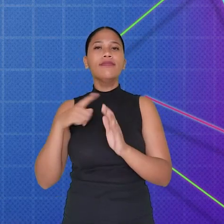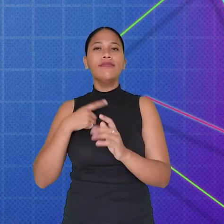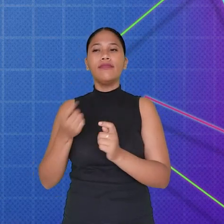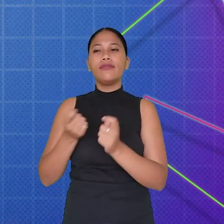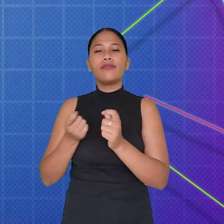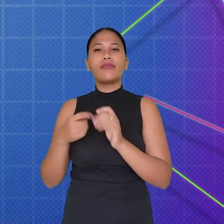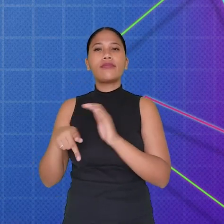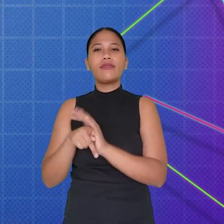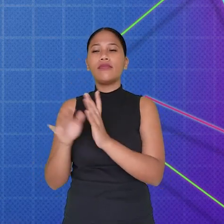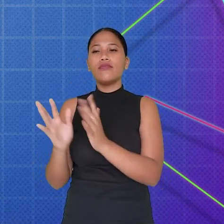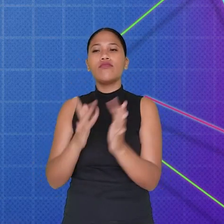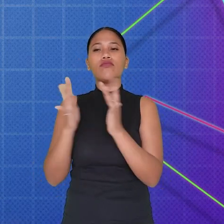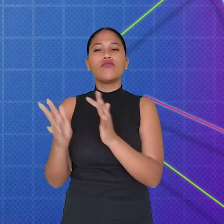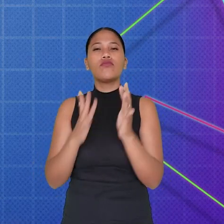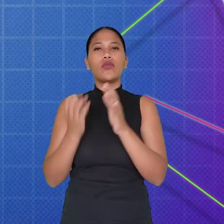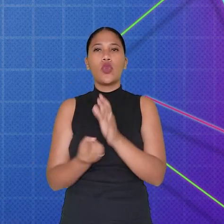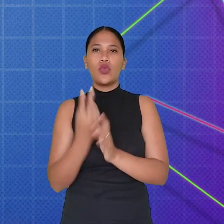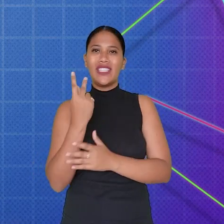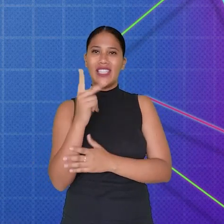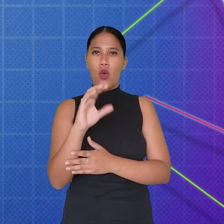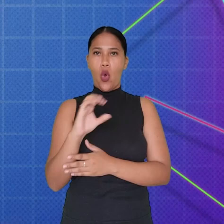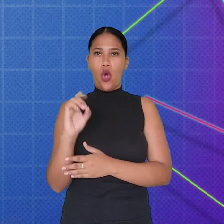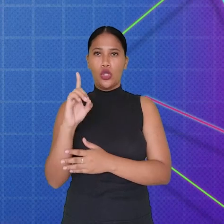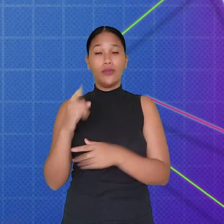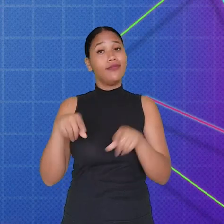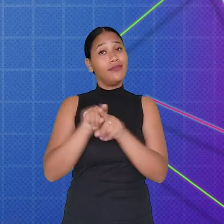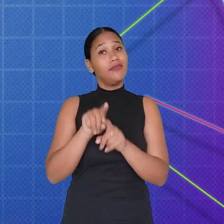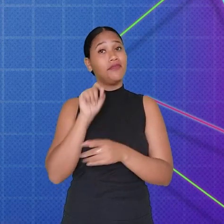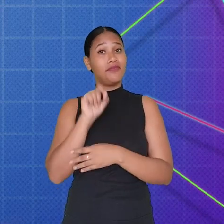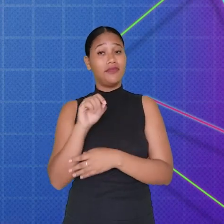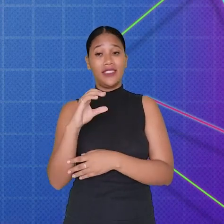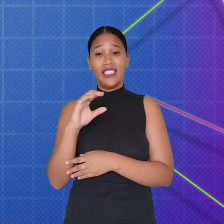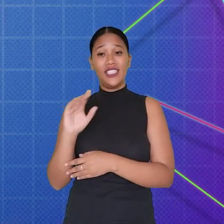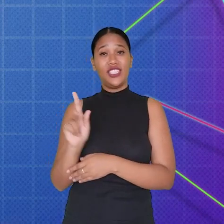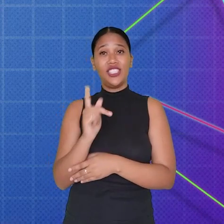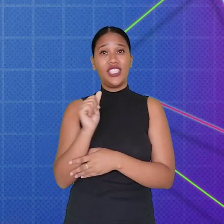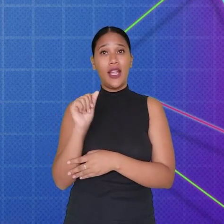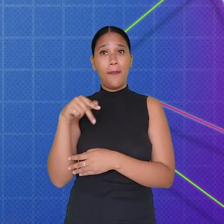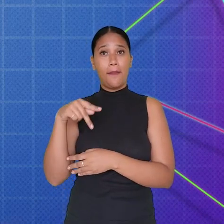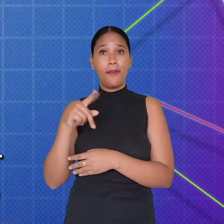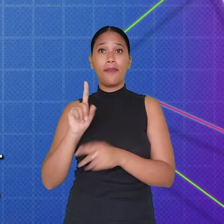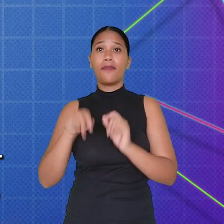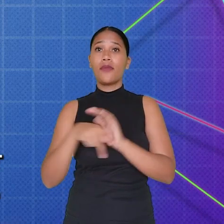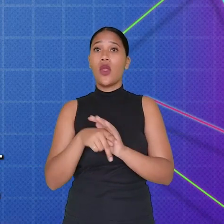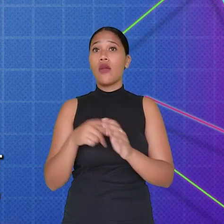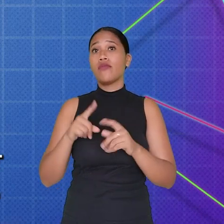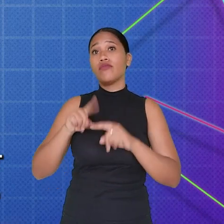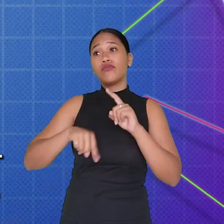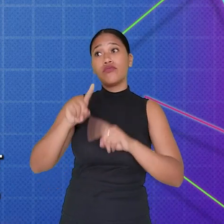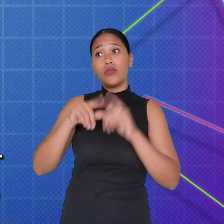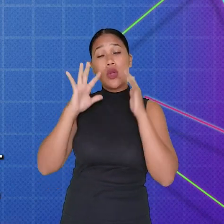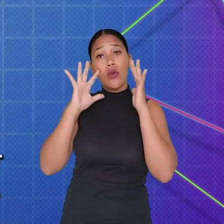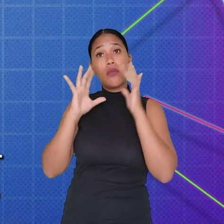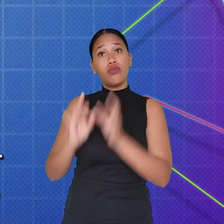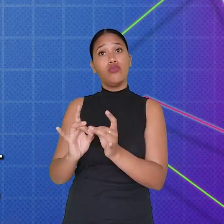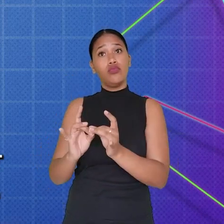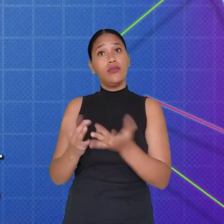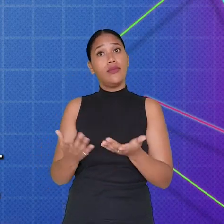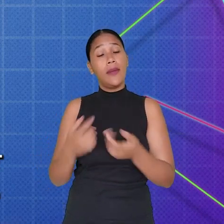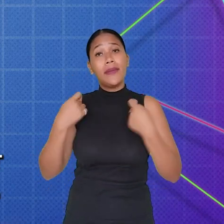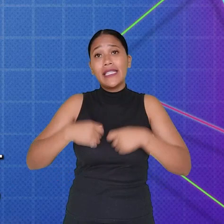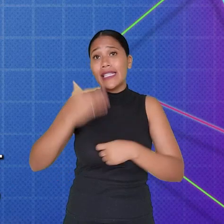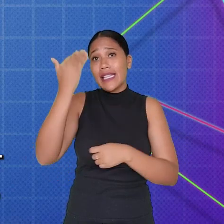para controlar o fluxo de execução do seu código. Além disso, a C# é uma linguagem orientada a objetos, então você precisa